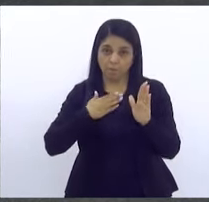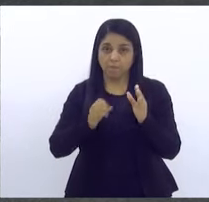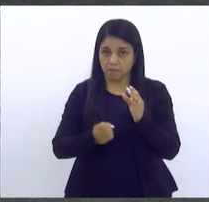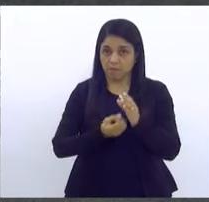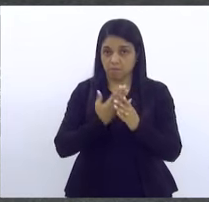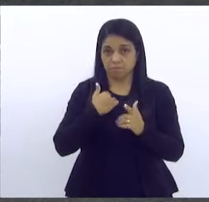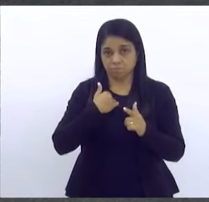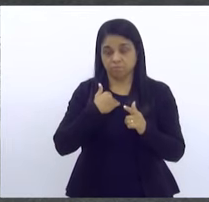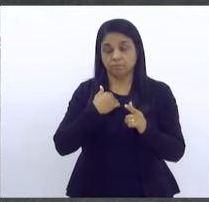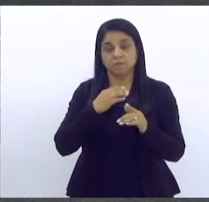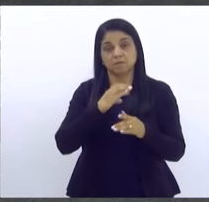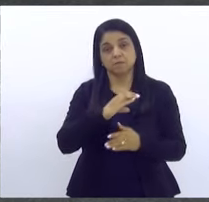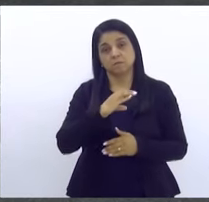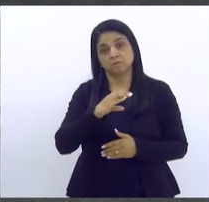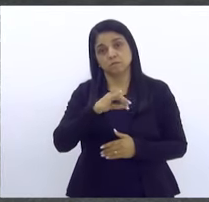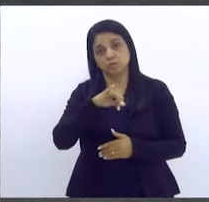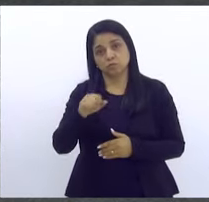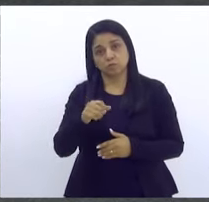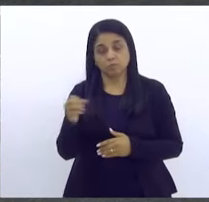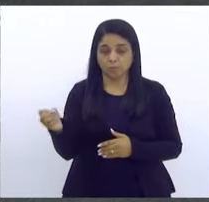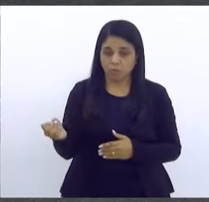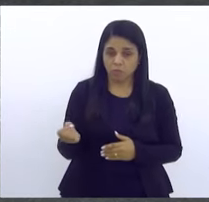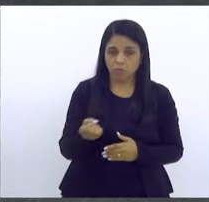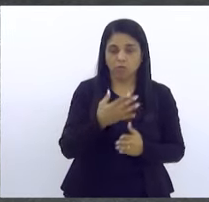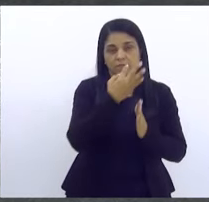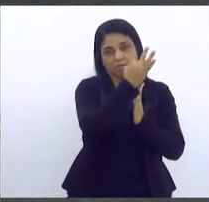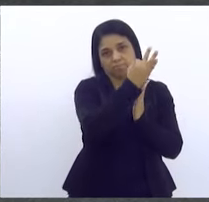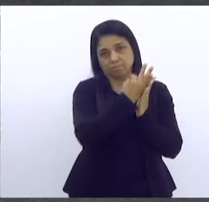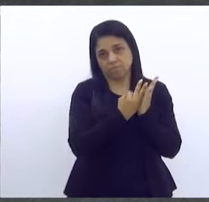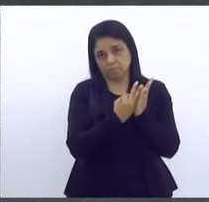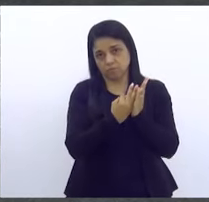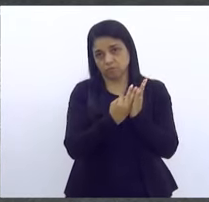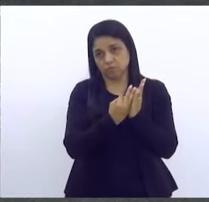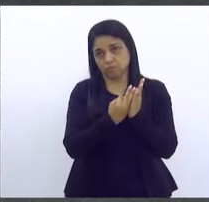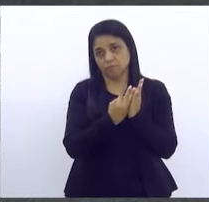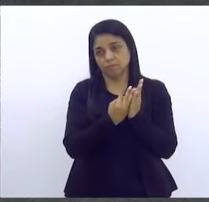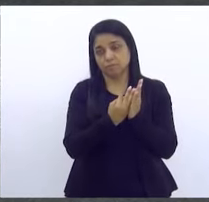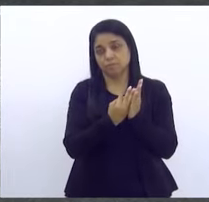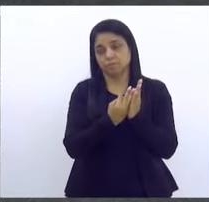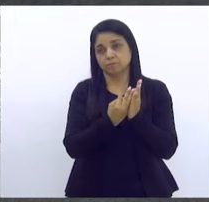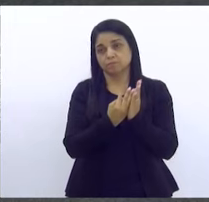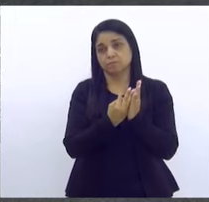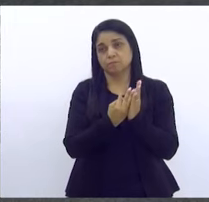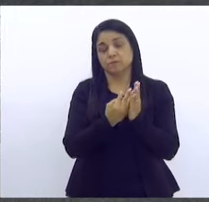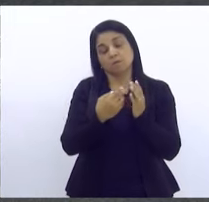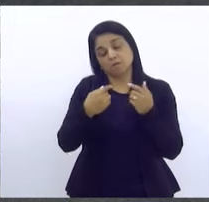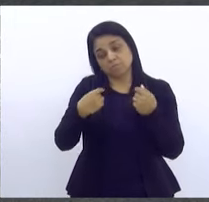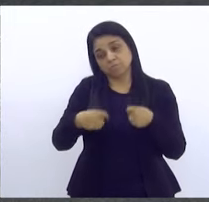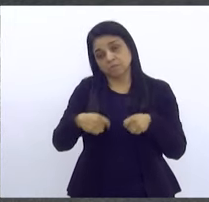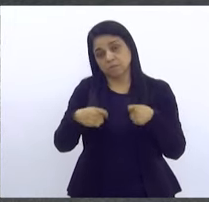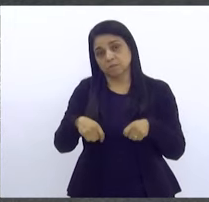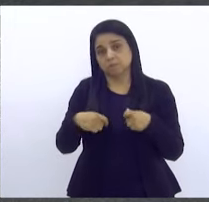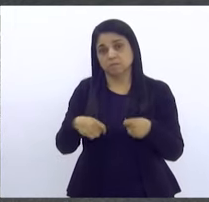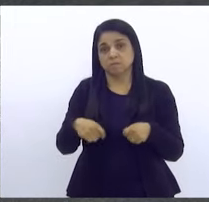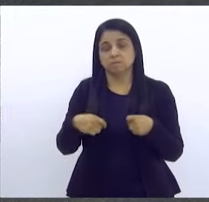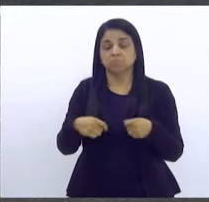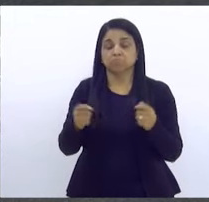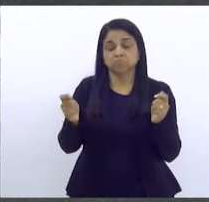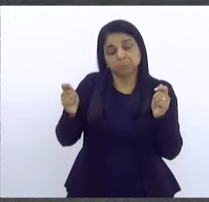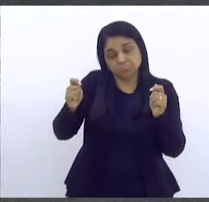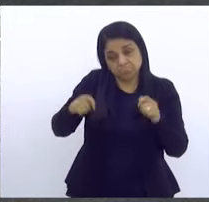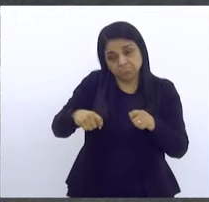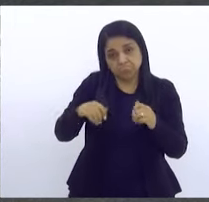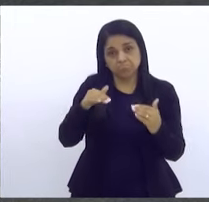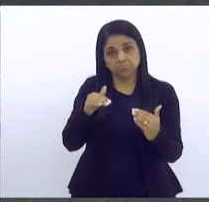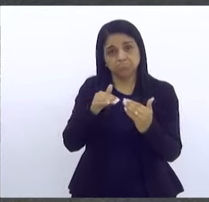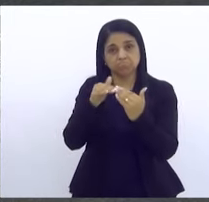a CCJ promover uma nova redação. Mas tem que ter a aquiescência de todos, que poder, poderia.